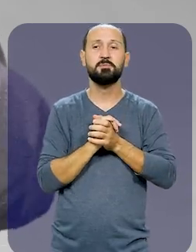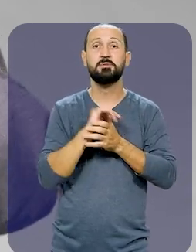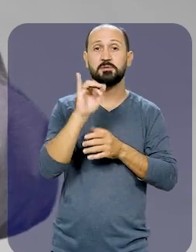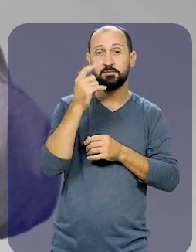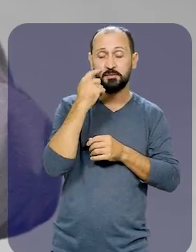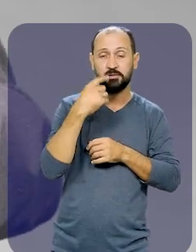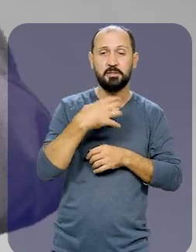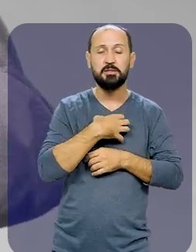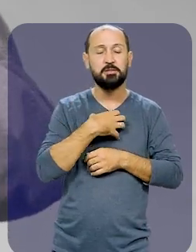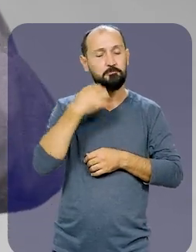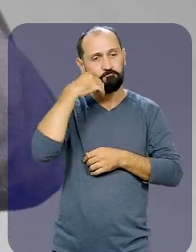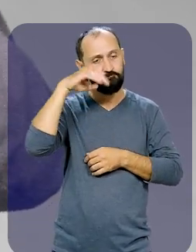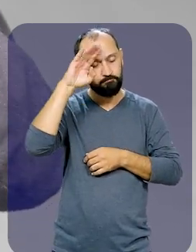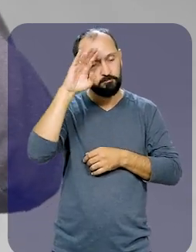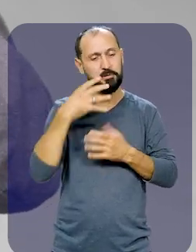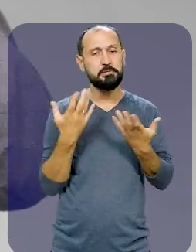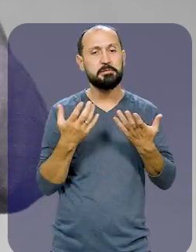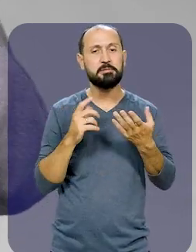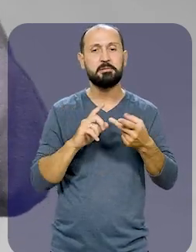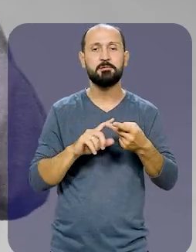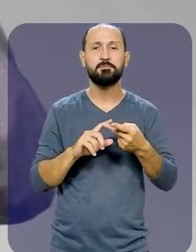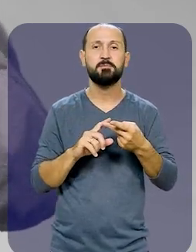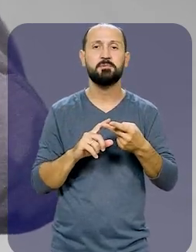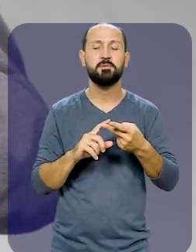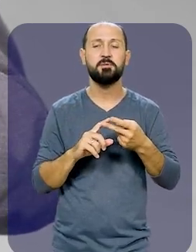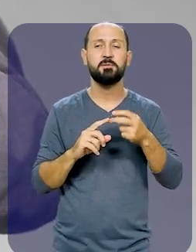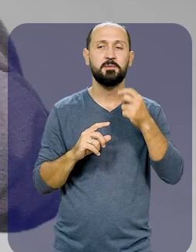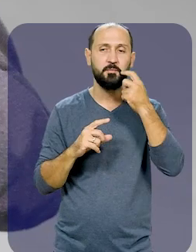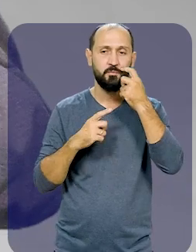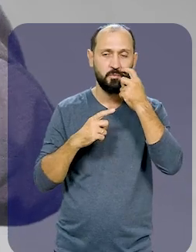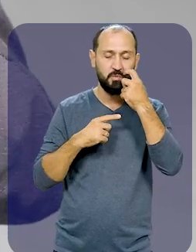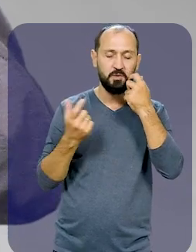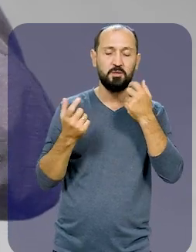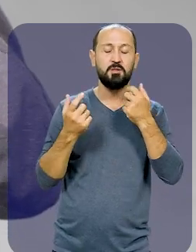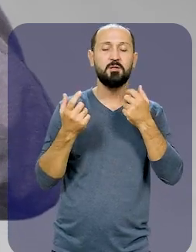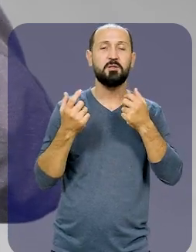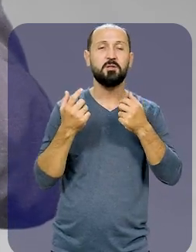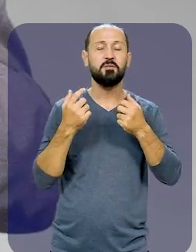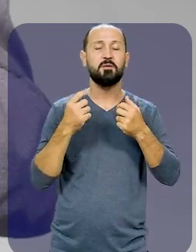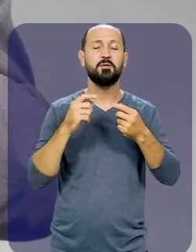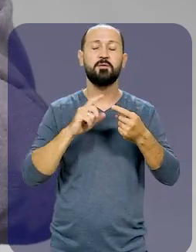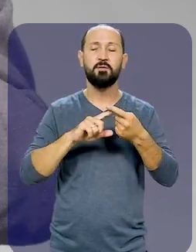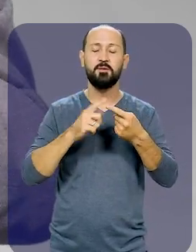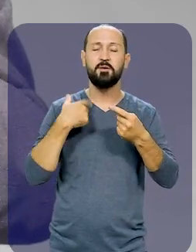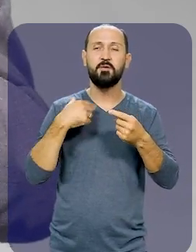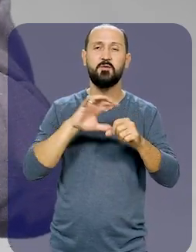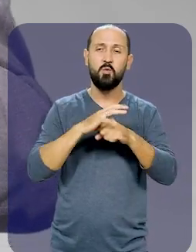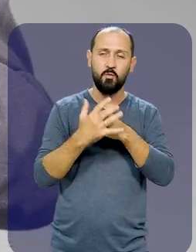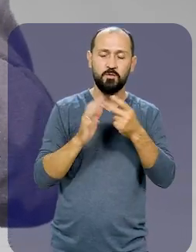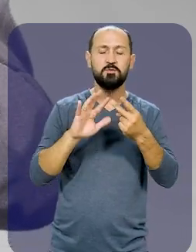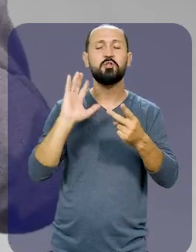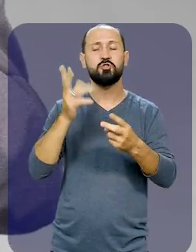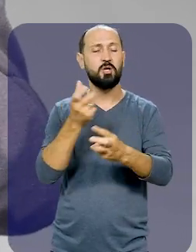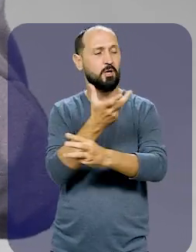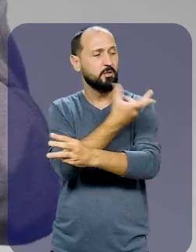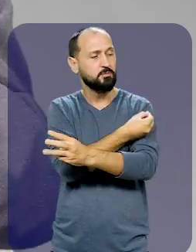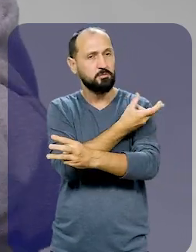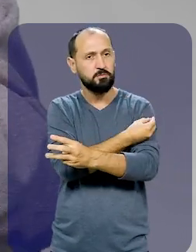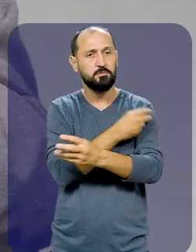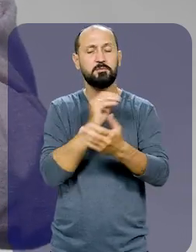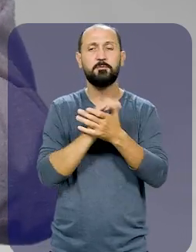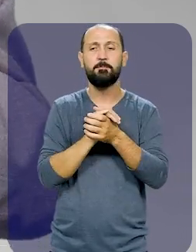tem sintomas, se você teve Covid, se você tomou as vacinas, nós temos